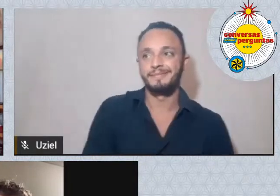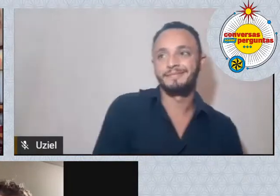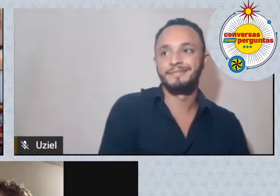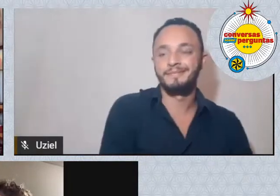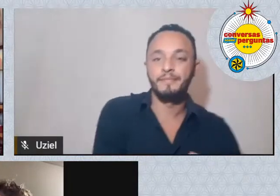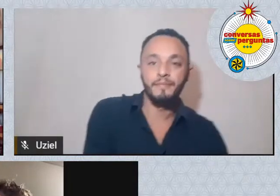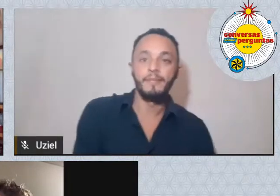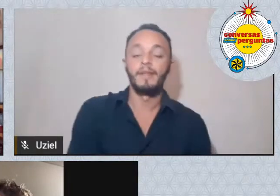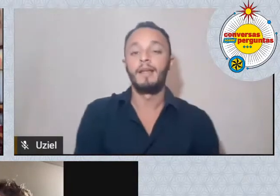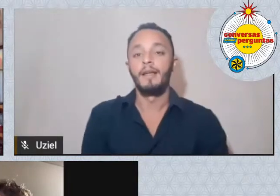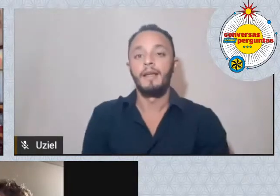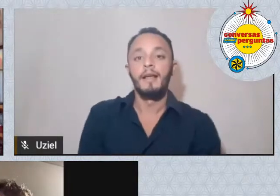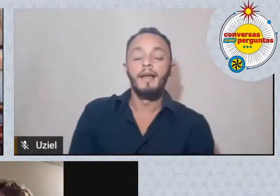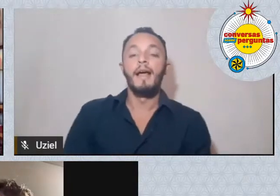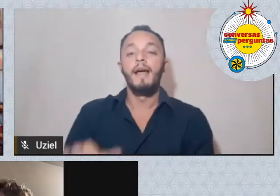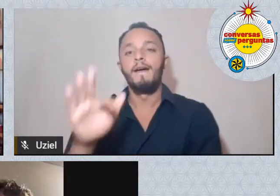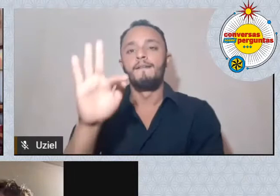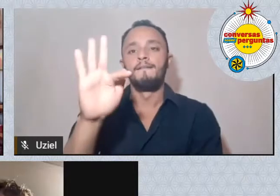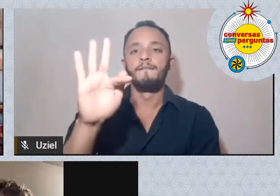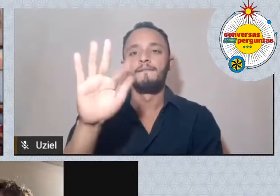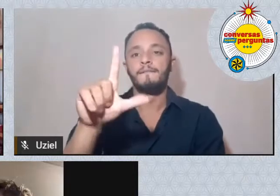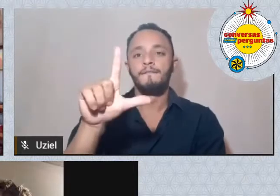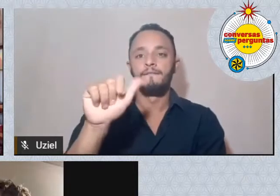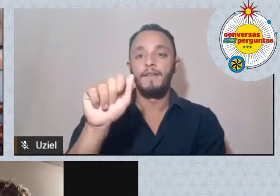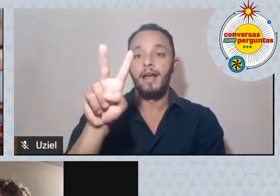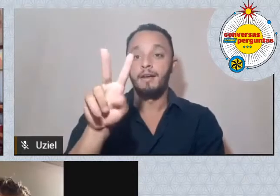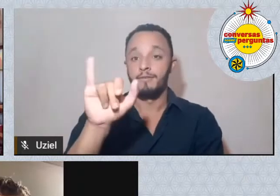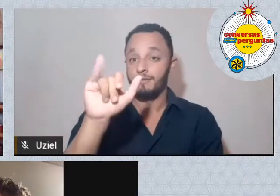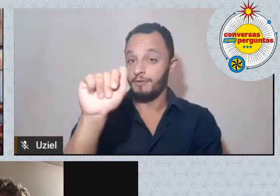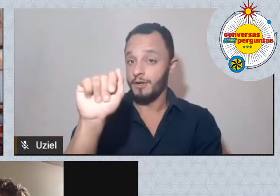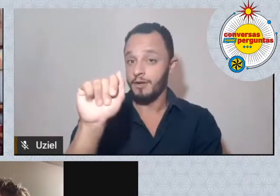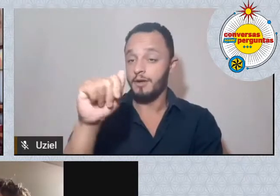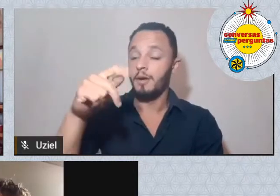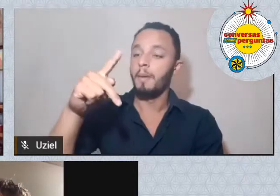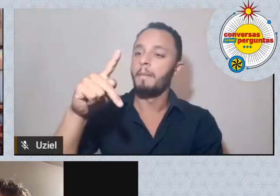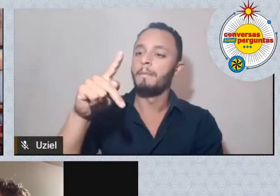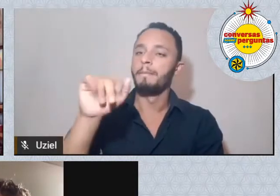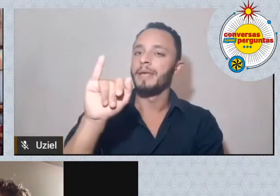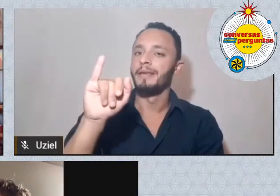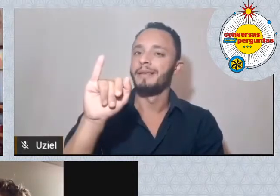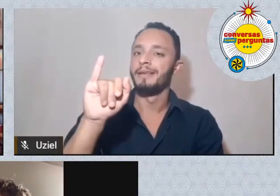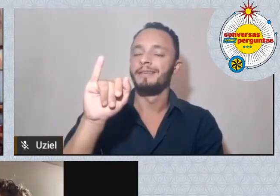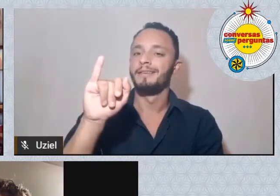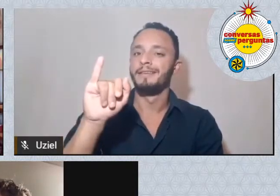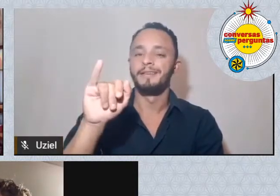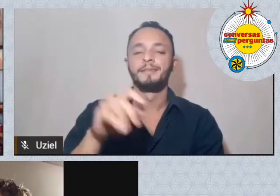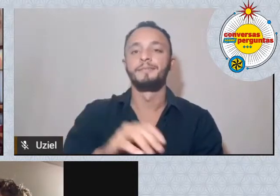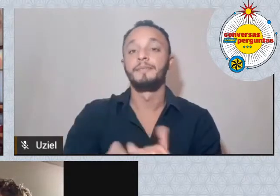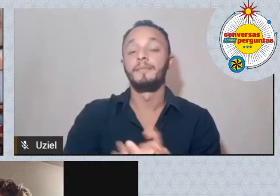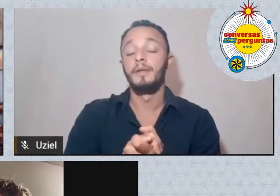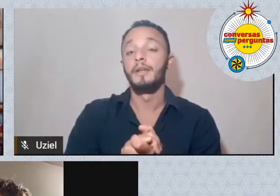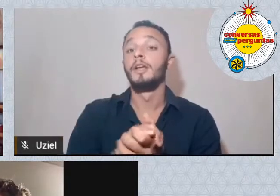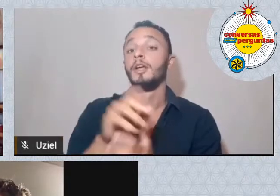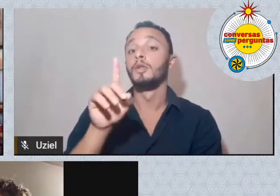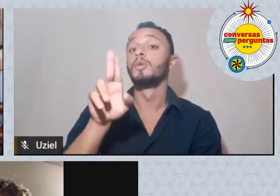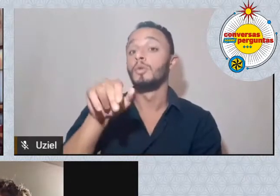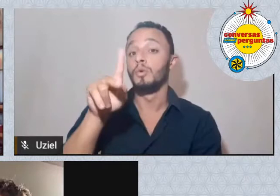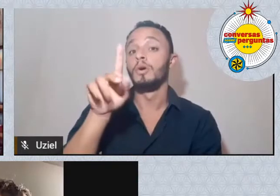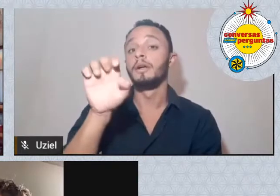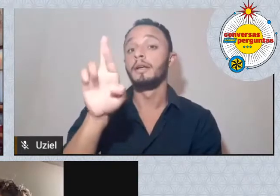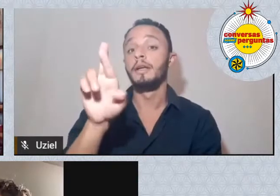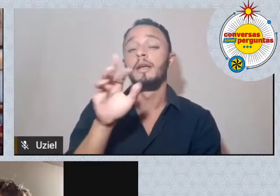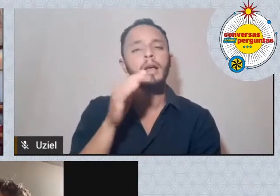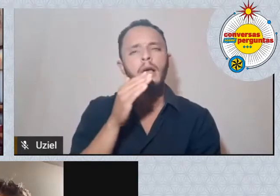Flávia Tridapali Büchler. Dunker, o que você acha dos coletivos que se formam na atualidade, muitas